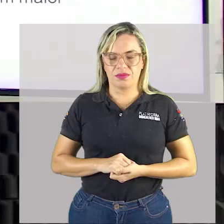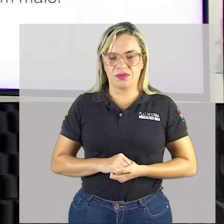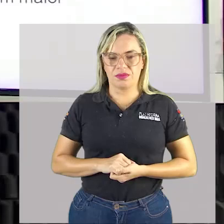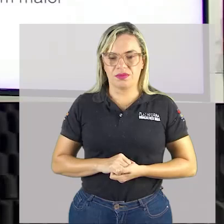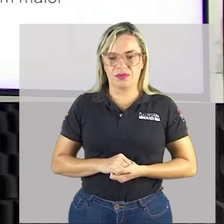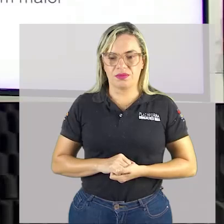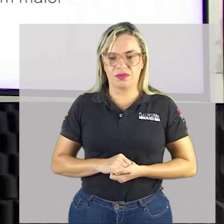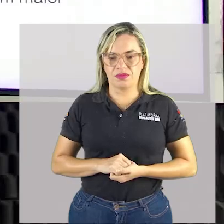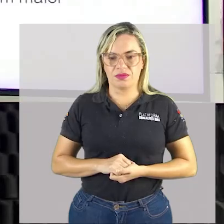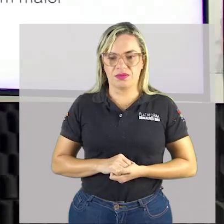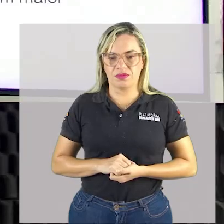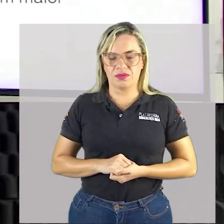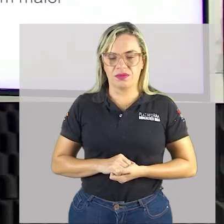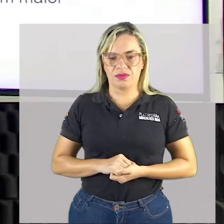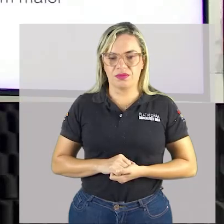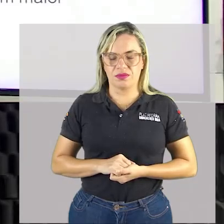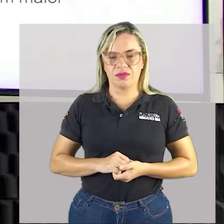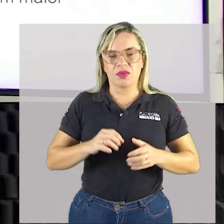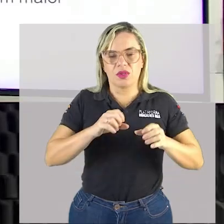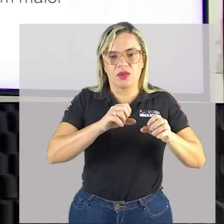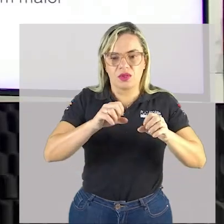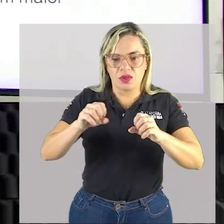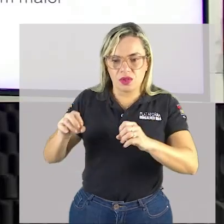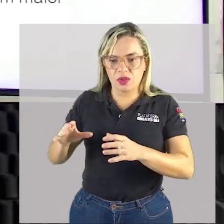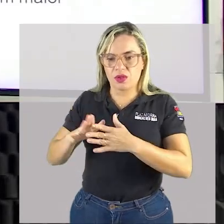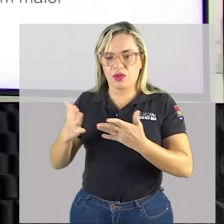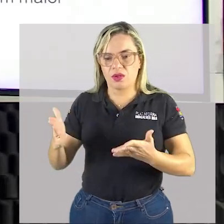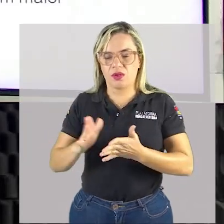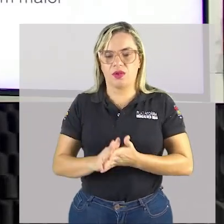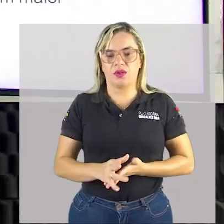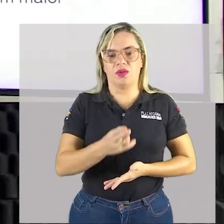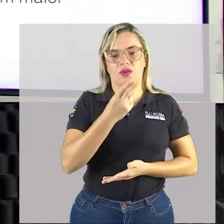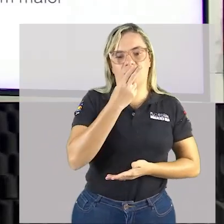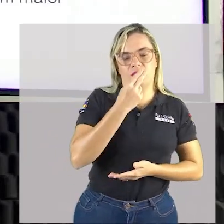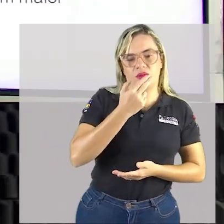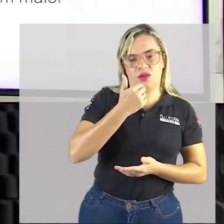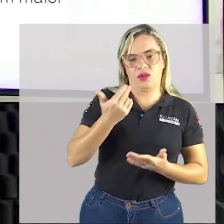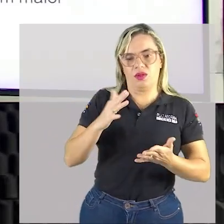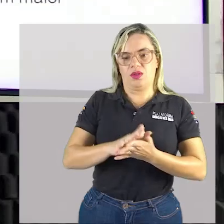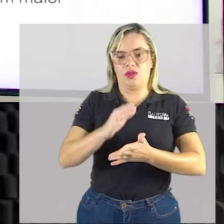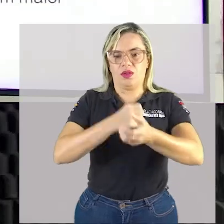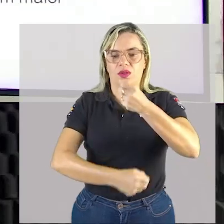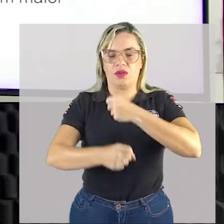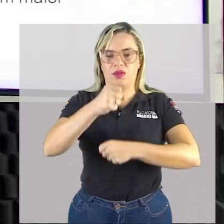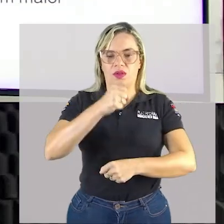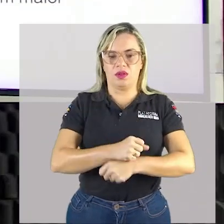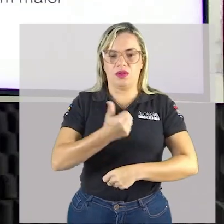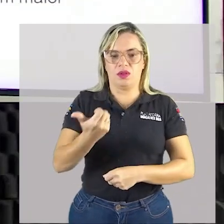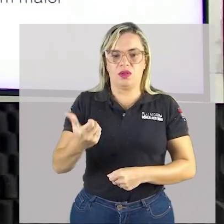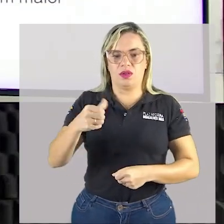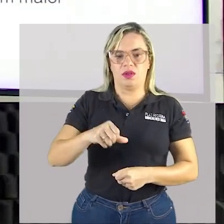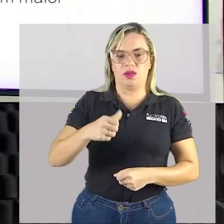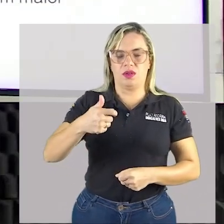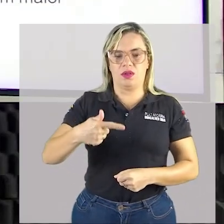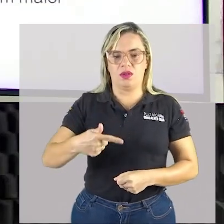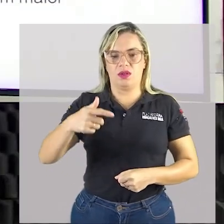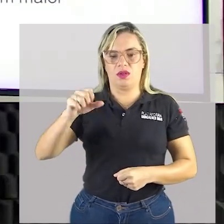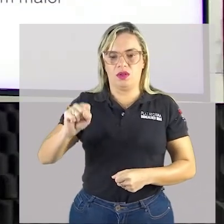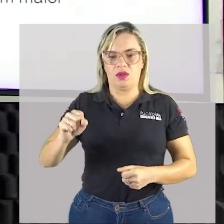ajudem aí. Um guia nutricional. Então, em 1978, né,